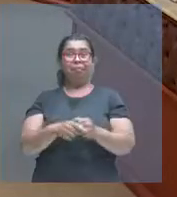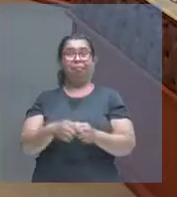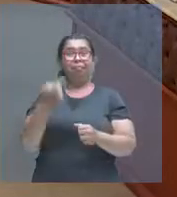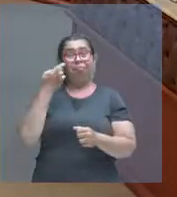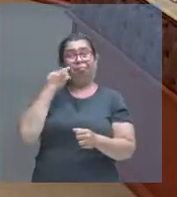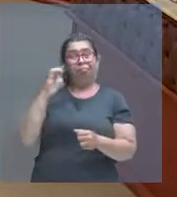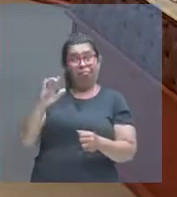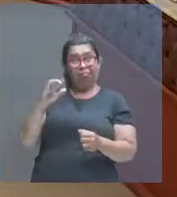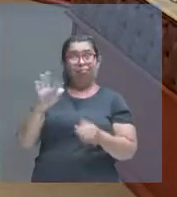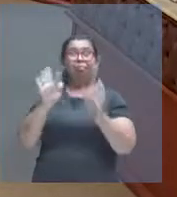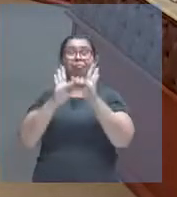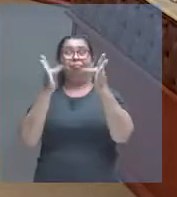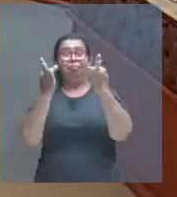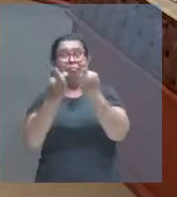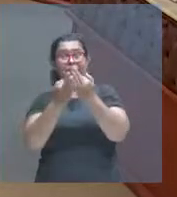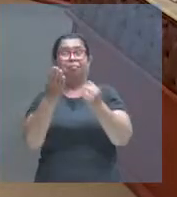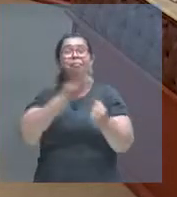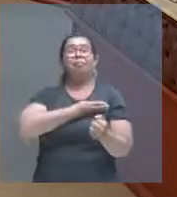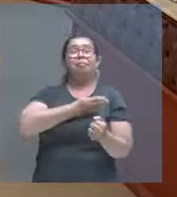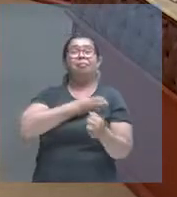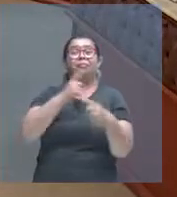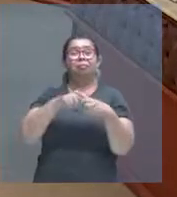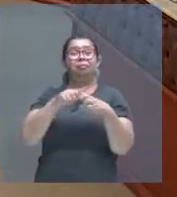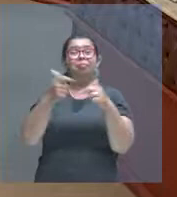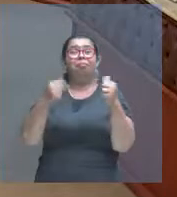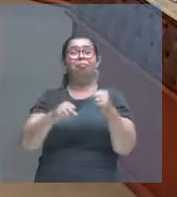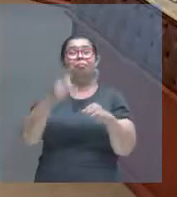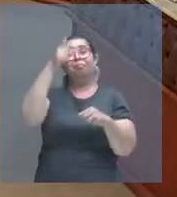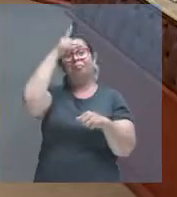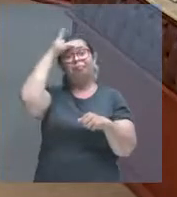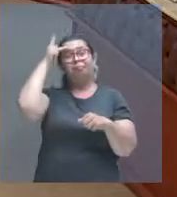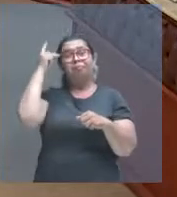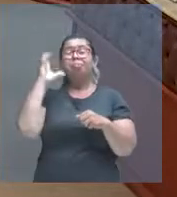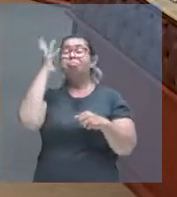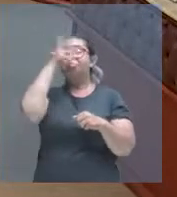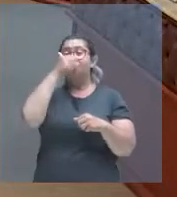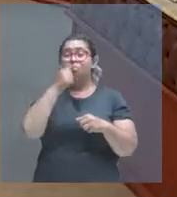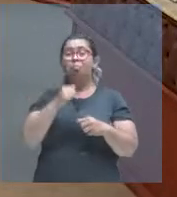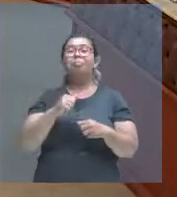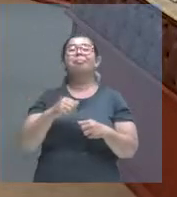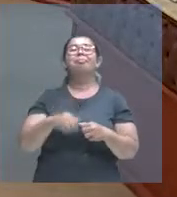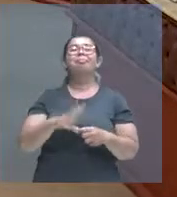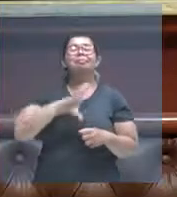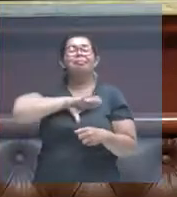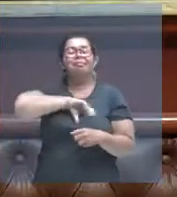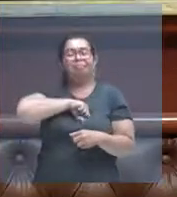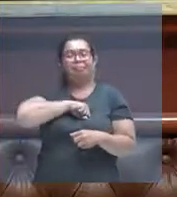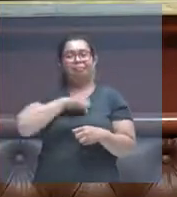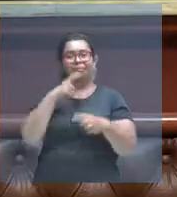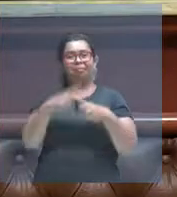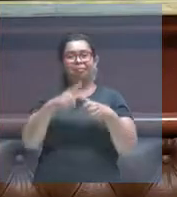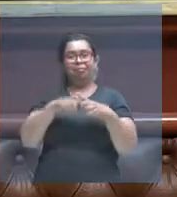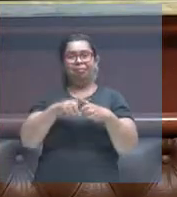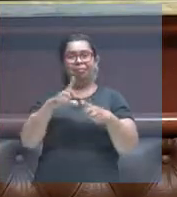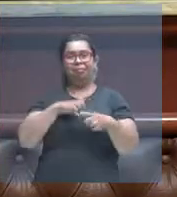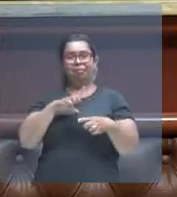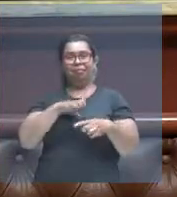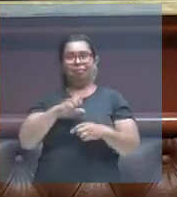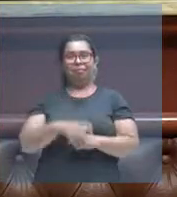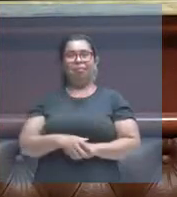rebanho, né, porque são umas pessoas belíssimas, lindas e amorosas, né, porque tem, né,